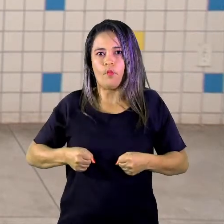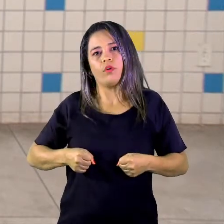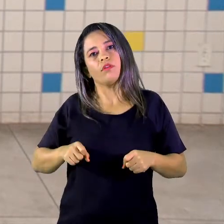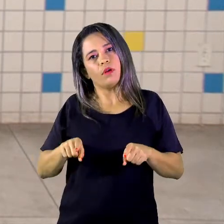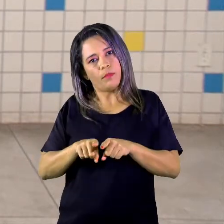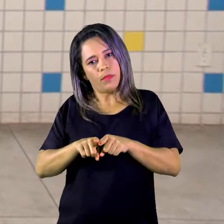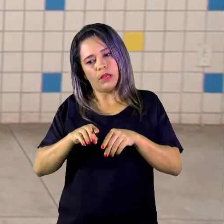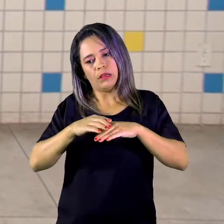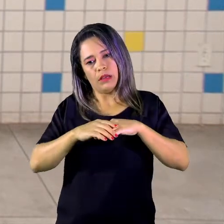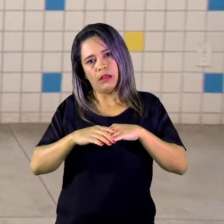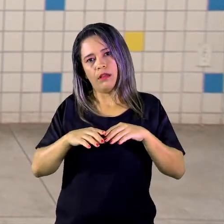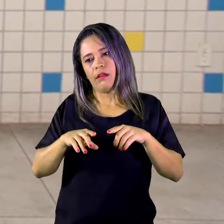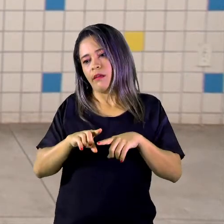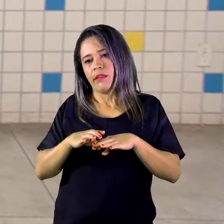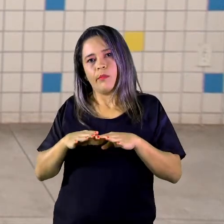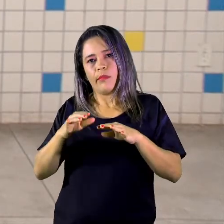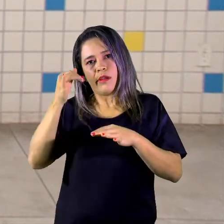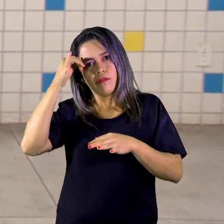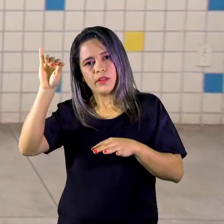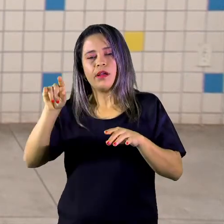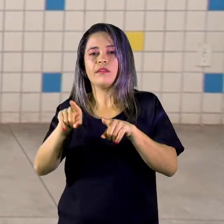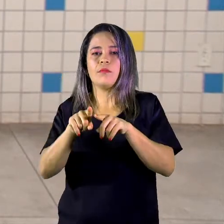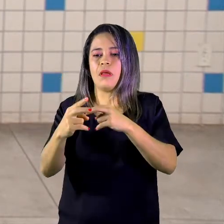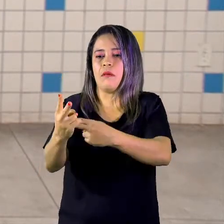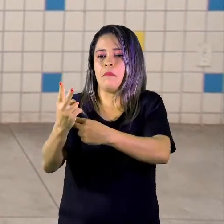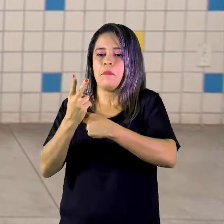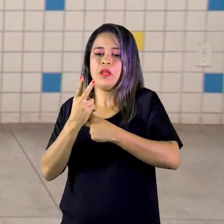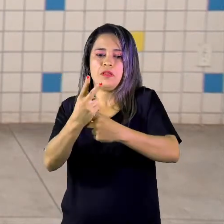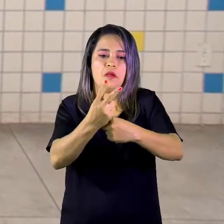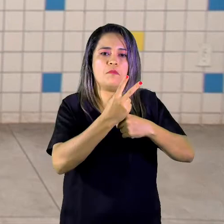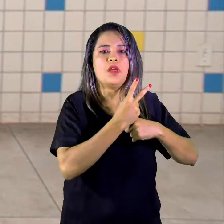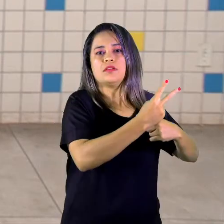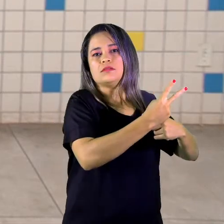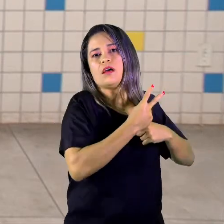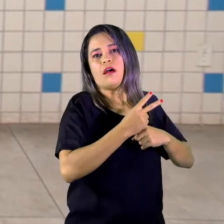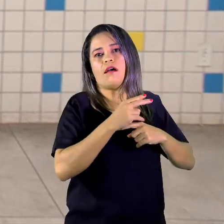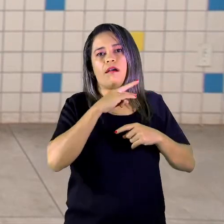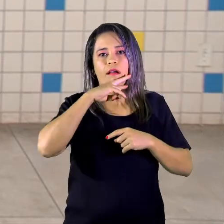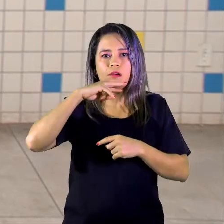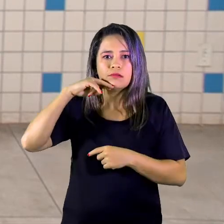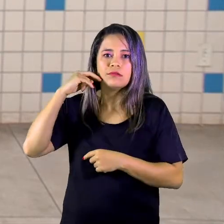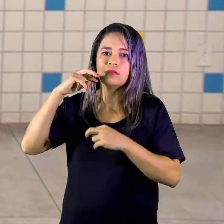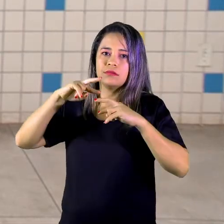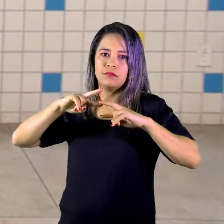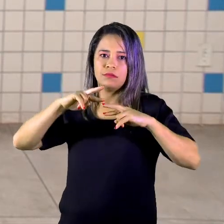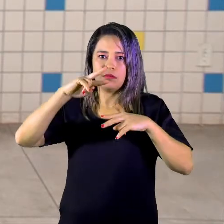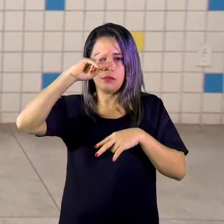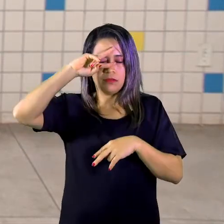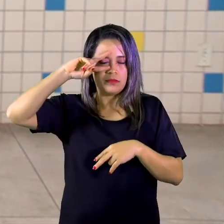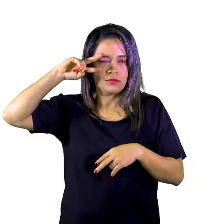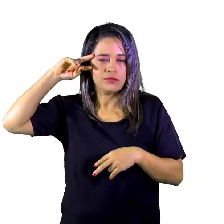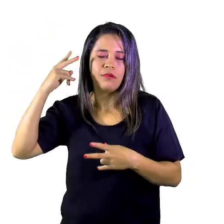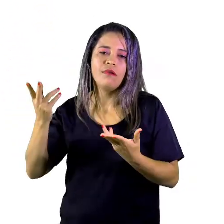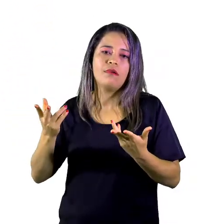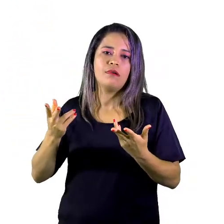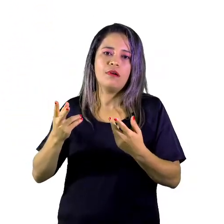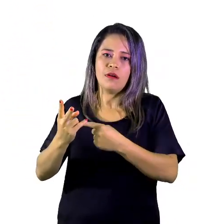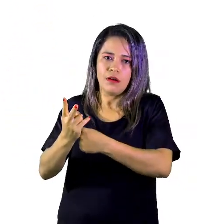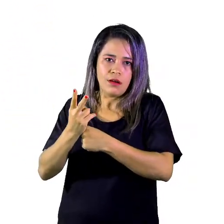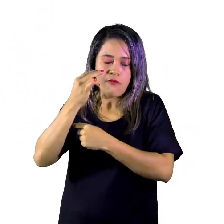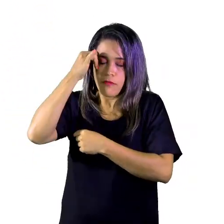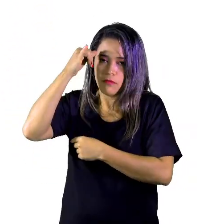empréstimos de objetos pessoais, como toalhas e roupas íntimas. Vocês podem observar aí na tela de vocês agora,